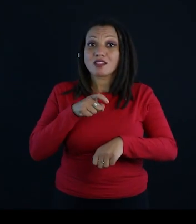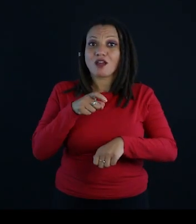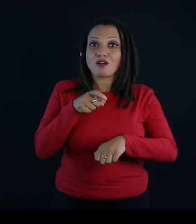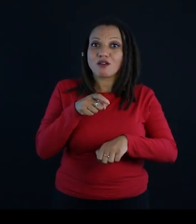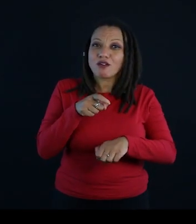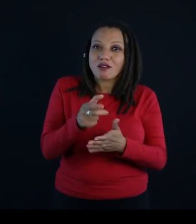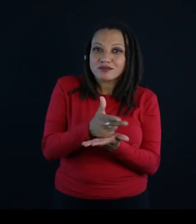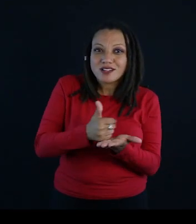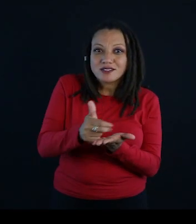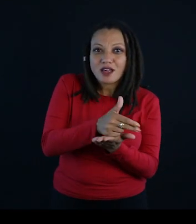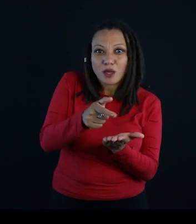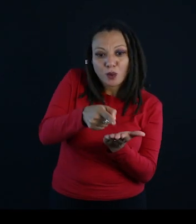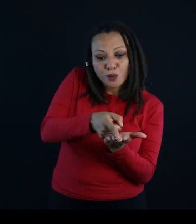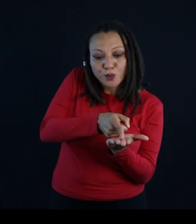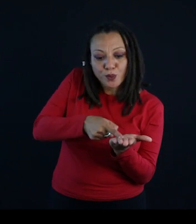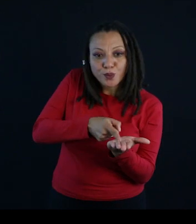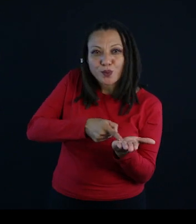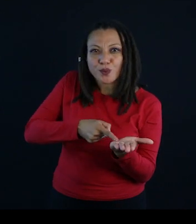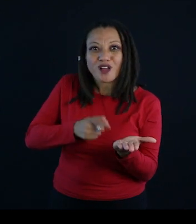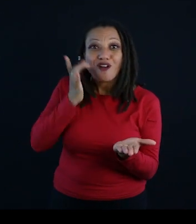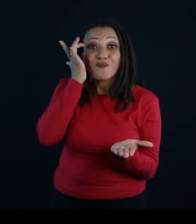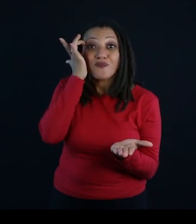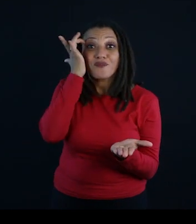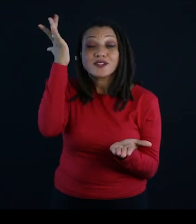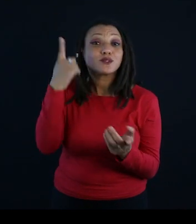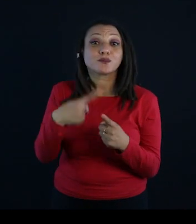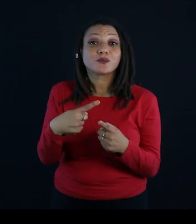Até na hora de cortar é fácil,